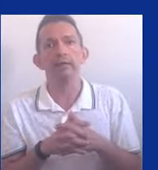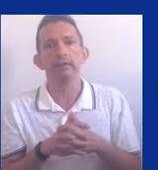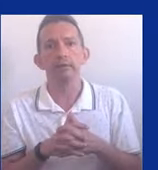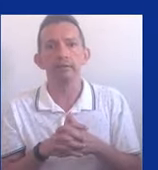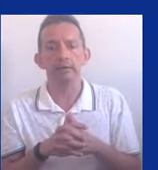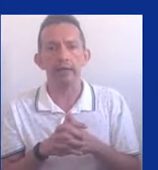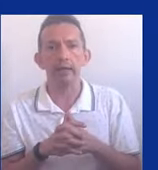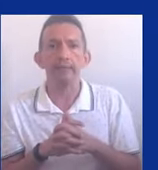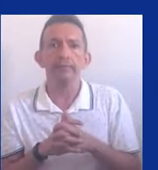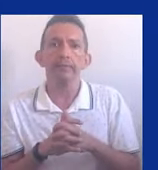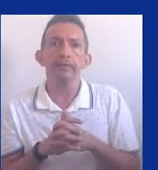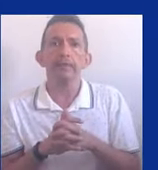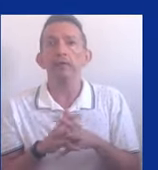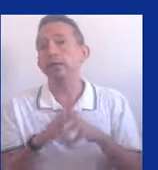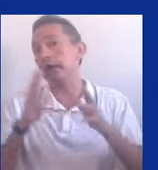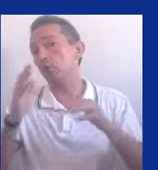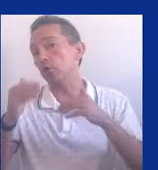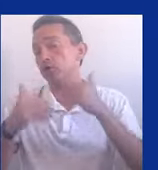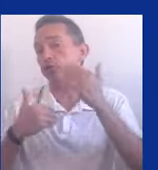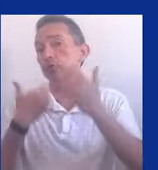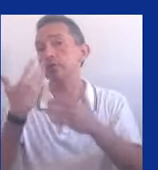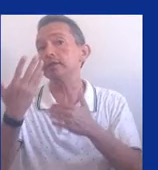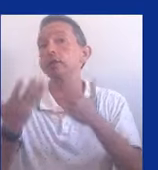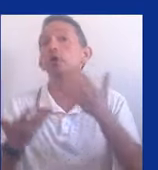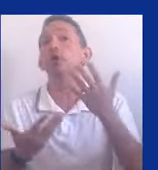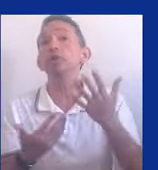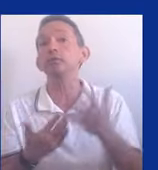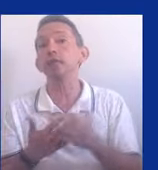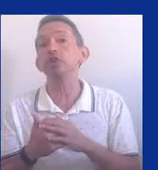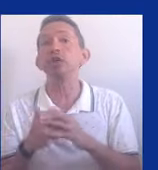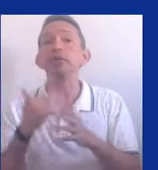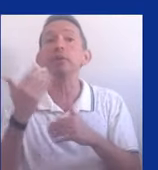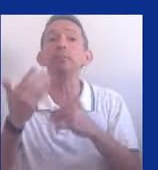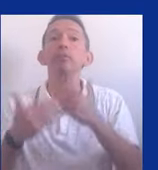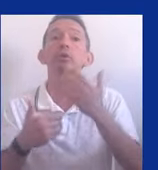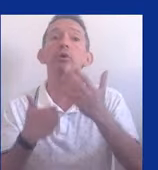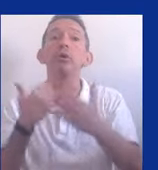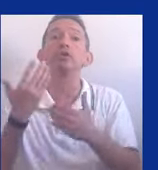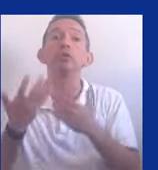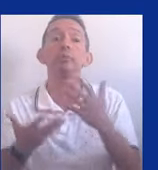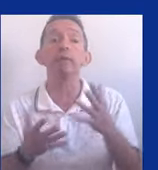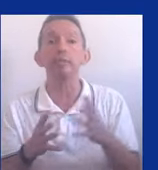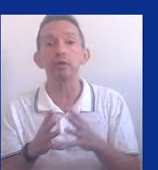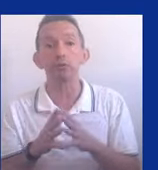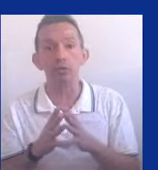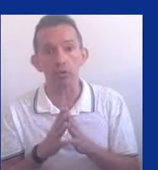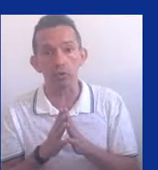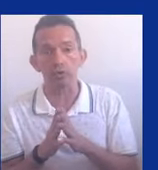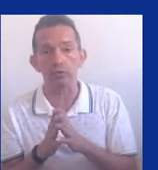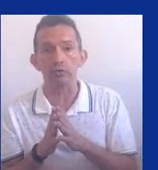granular. Tá? E tem alguns outros sinônimos que a gente atribui ao retículo